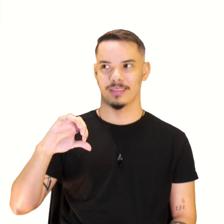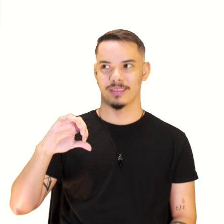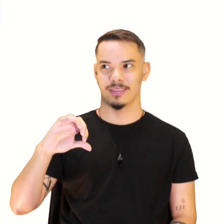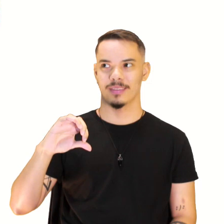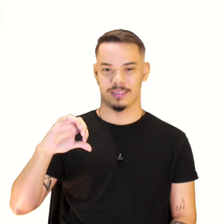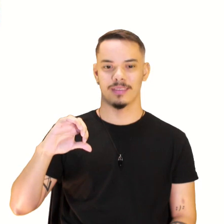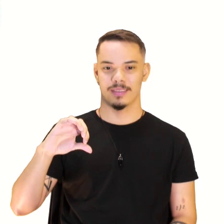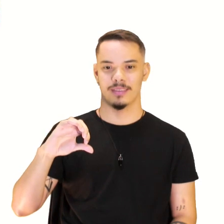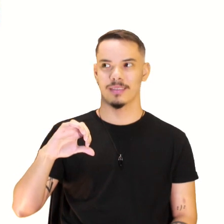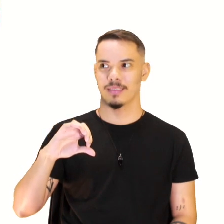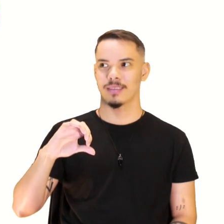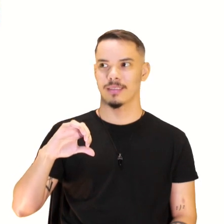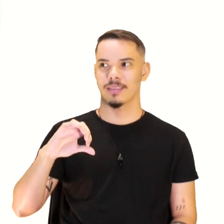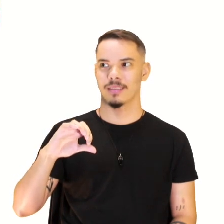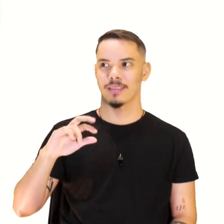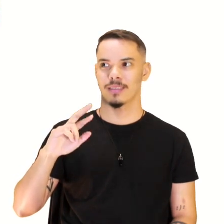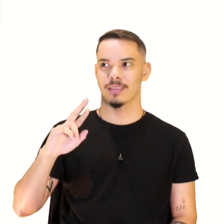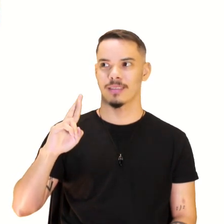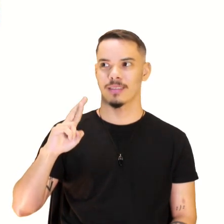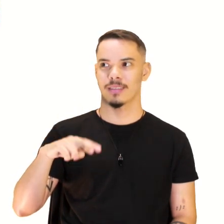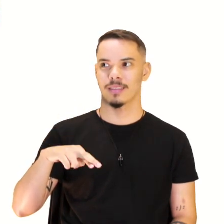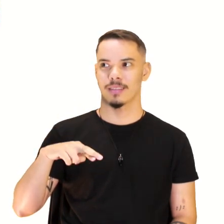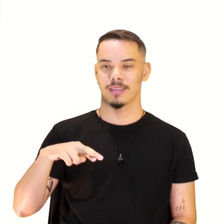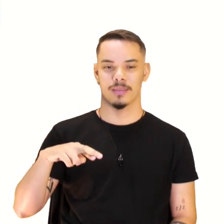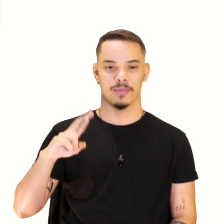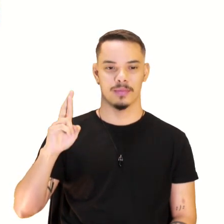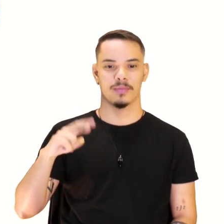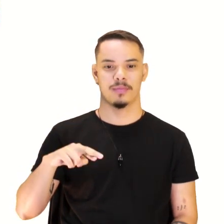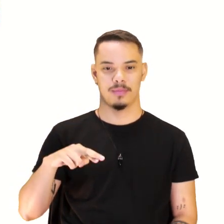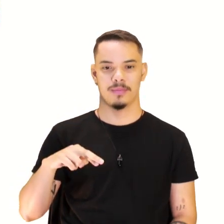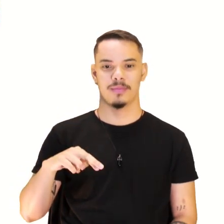razão negativa, então vai diminuir. 8.